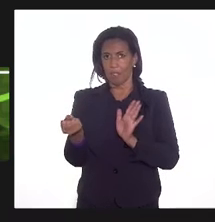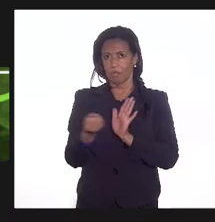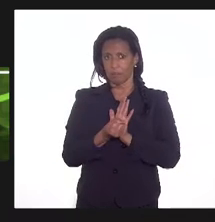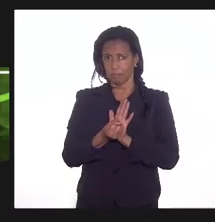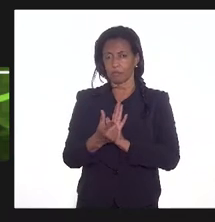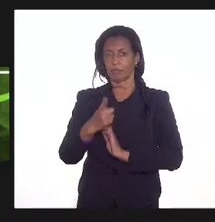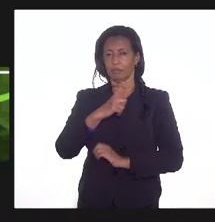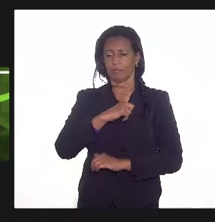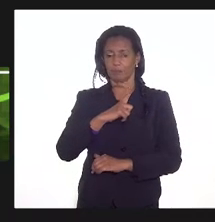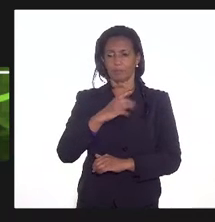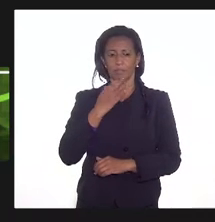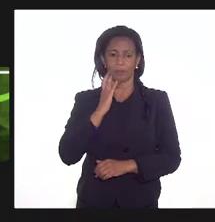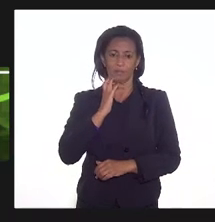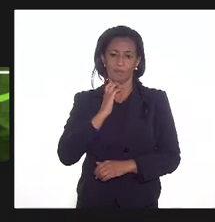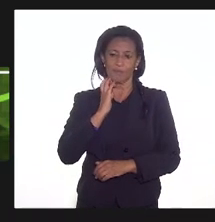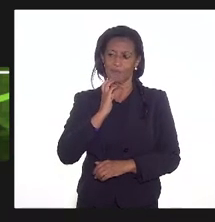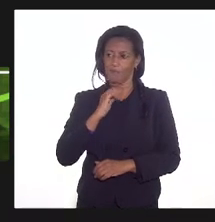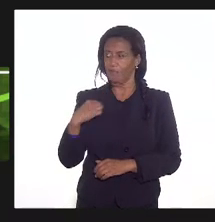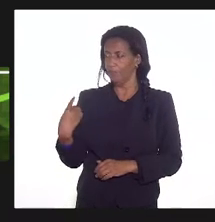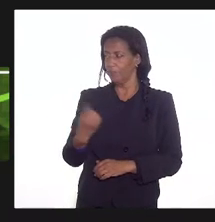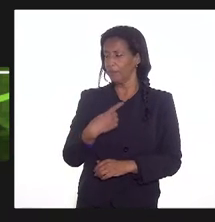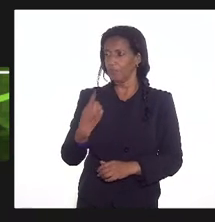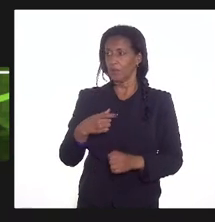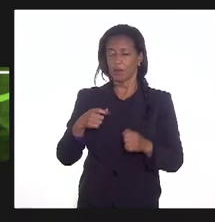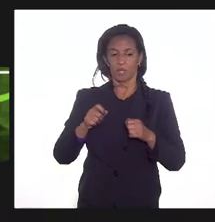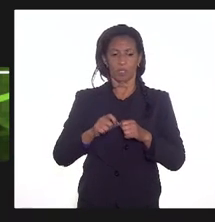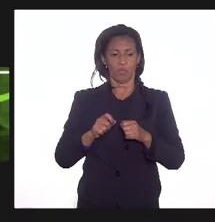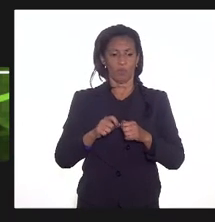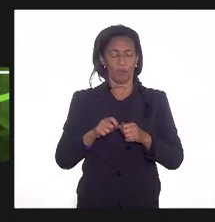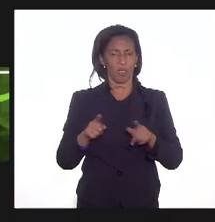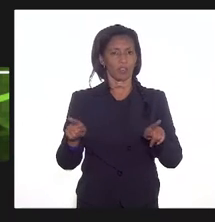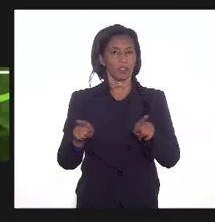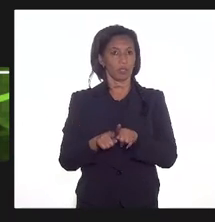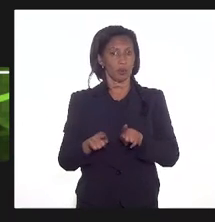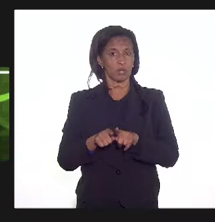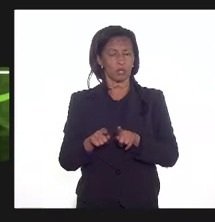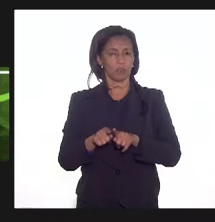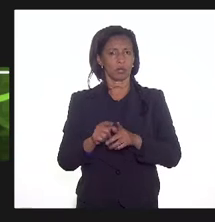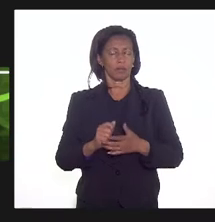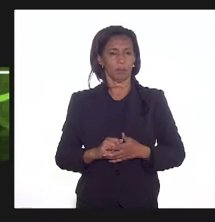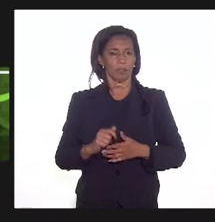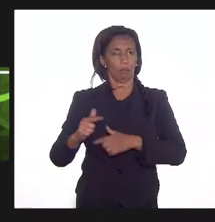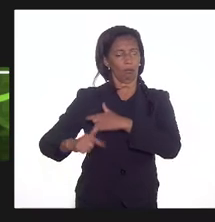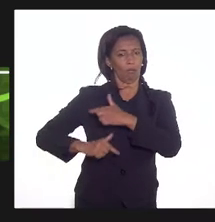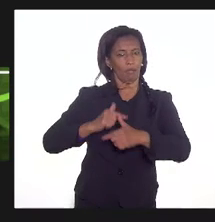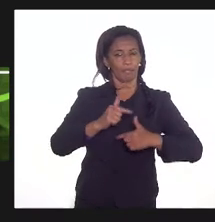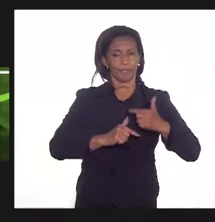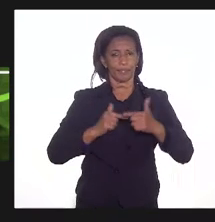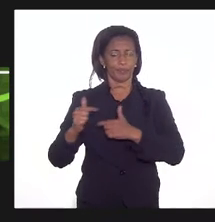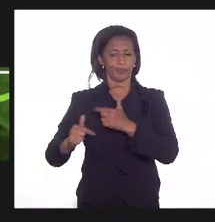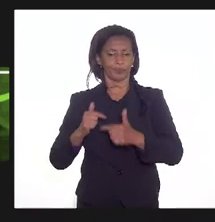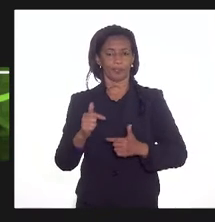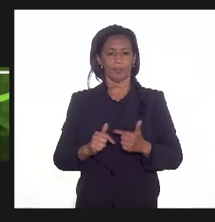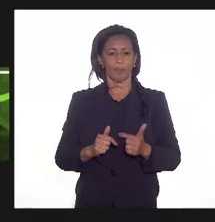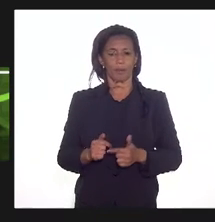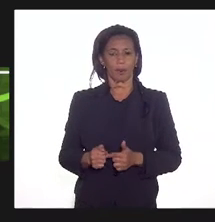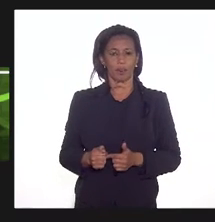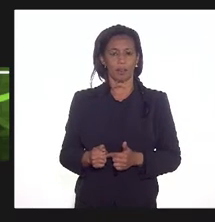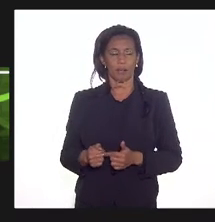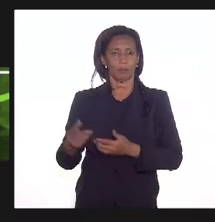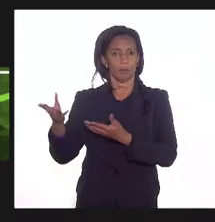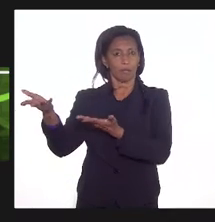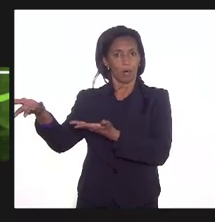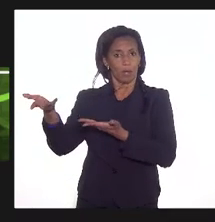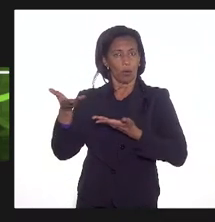eu a gente faz uma uma faz audições anuais para que para para